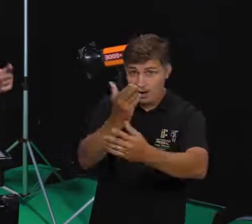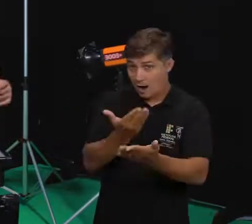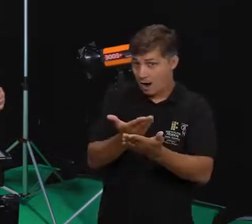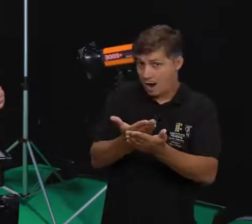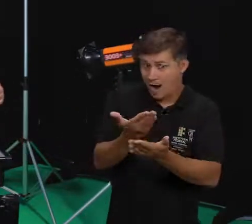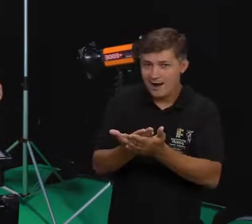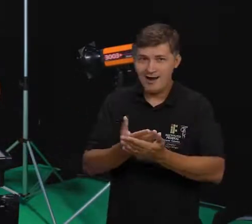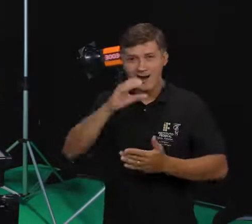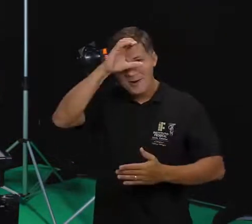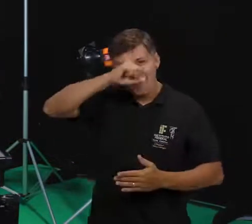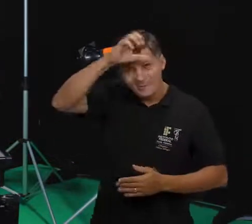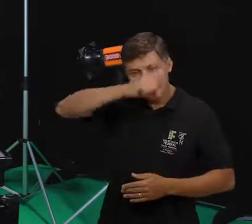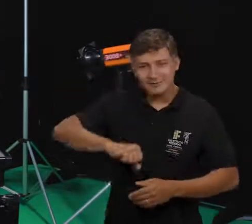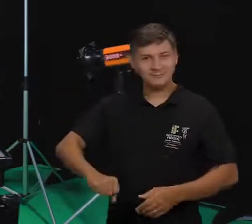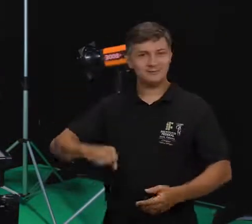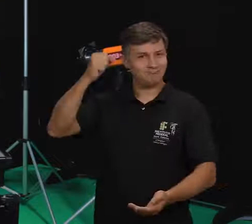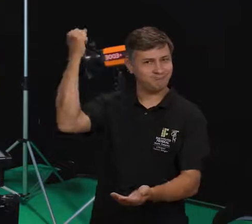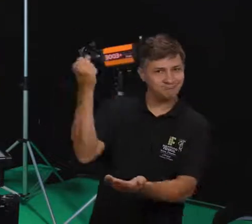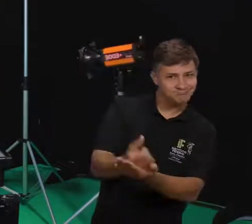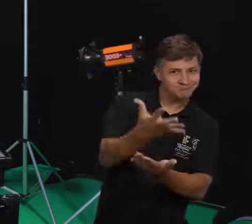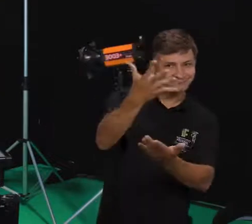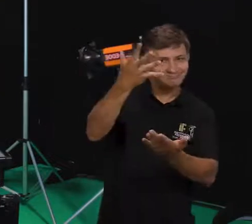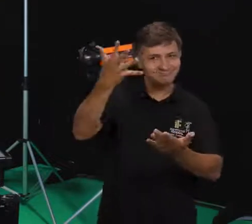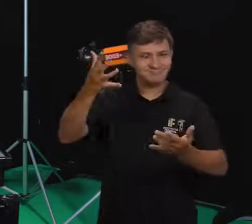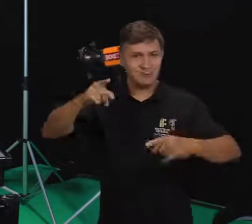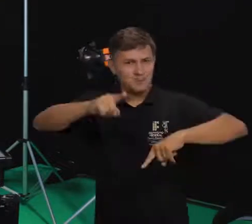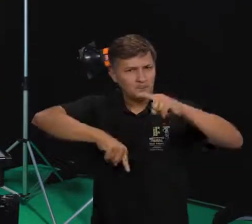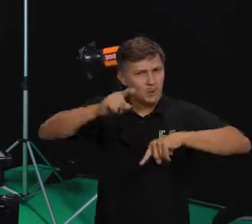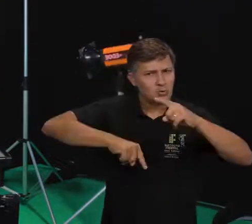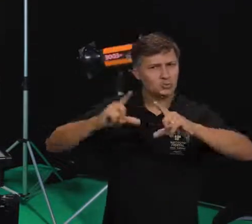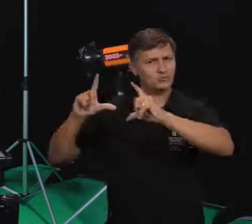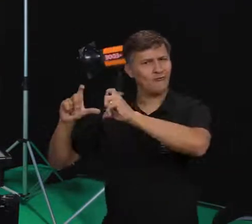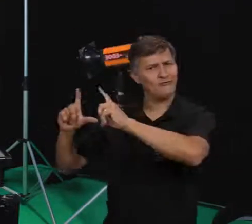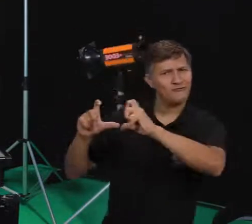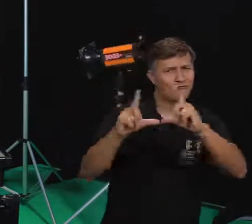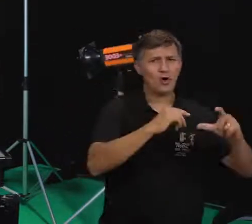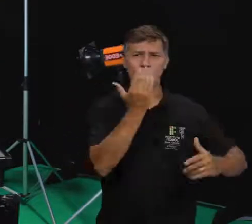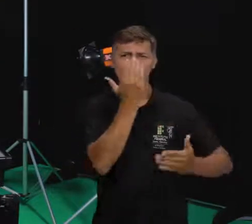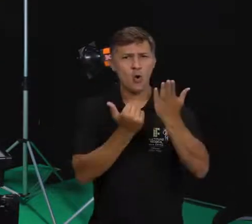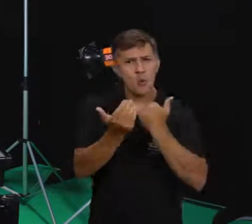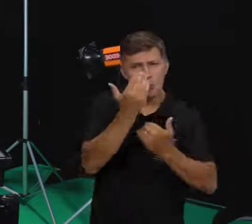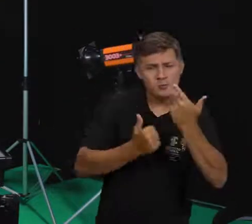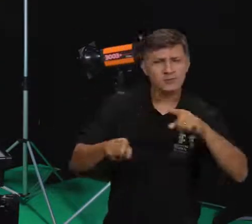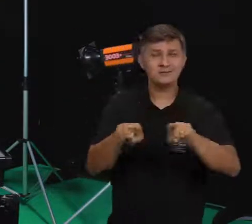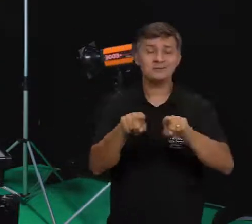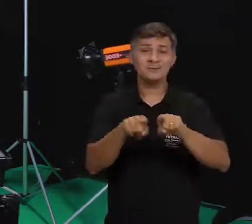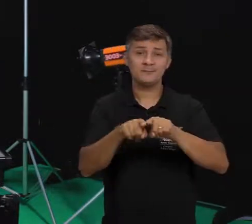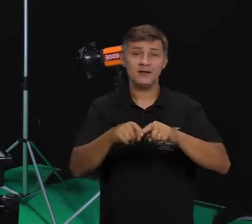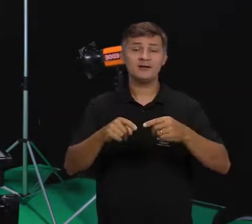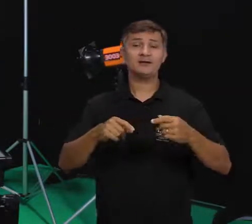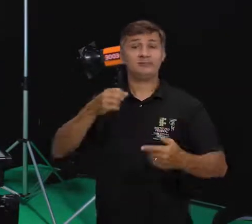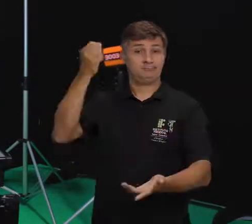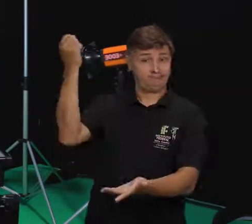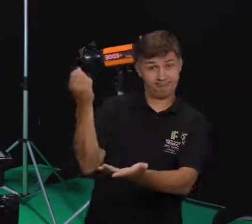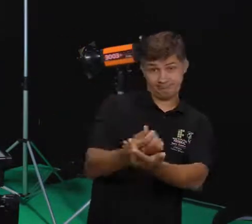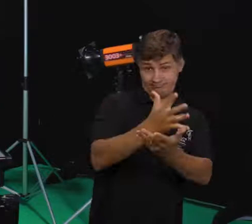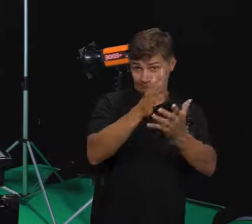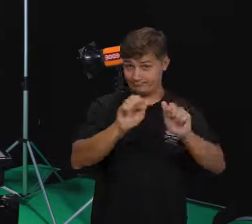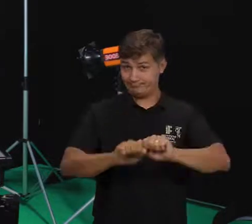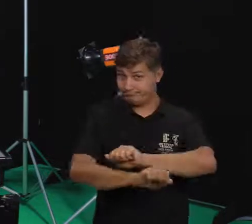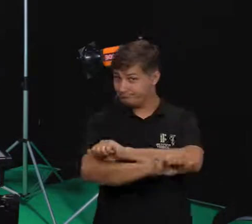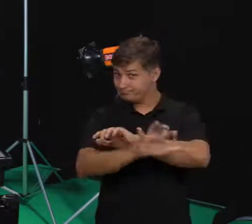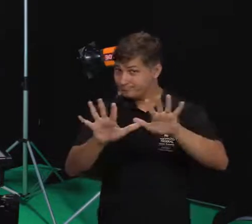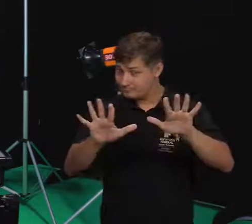De videoaulas sobre essas fotografias de produto, fotografia de comida e fotografia de splash,